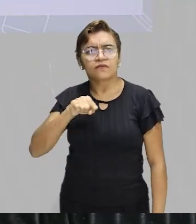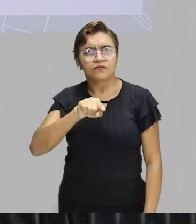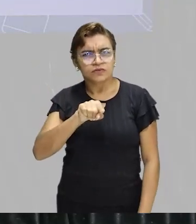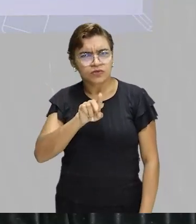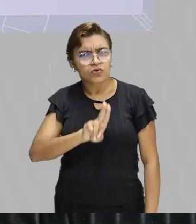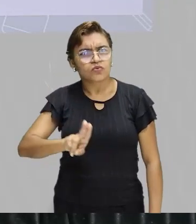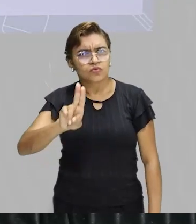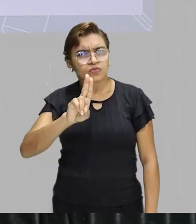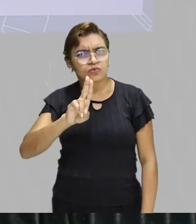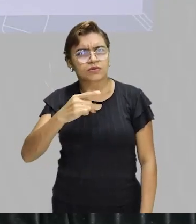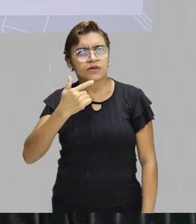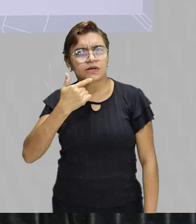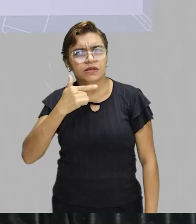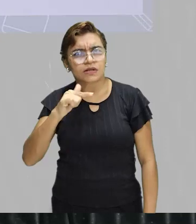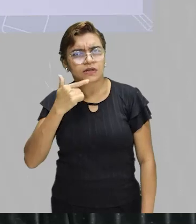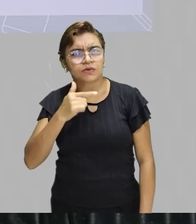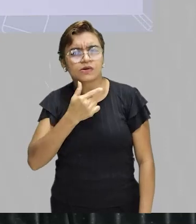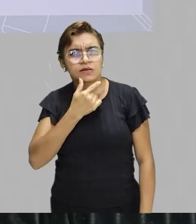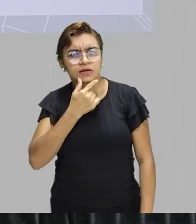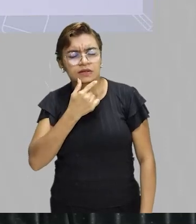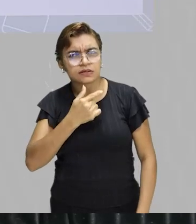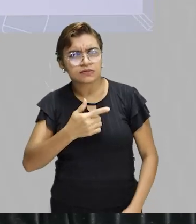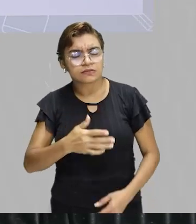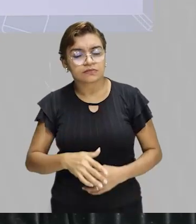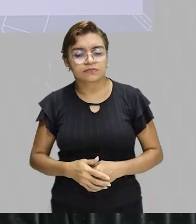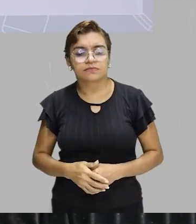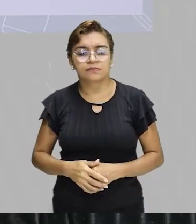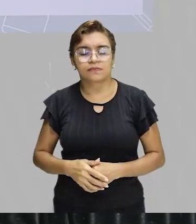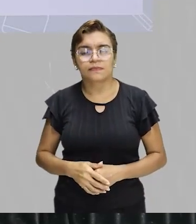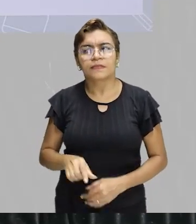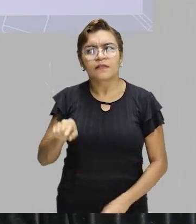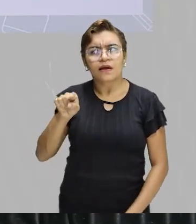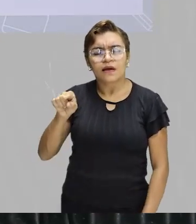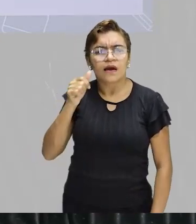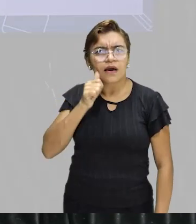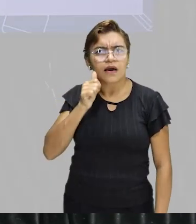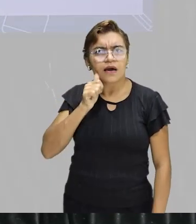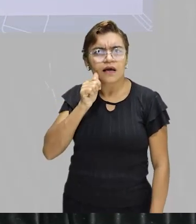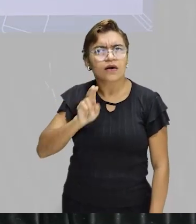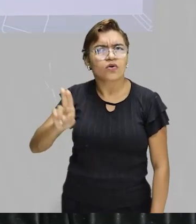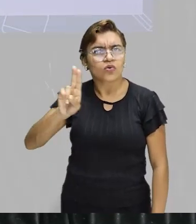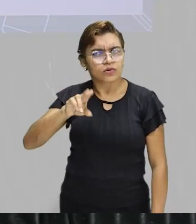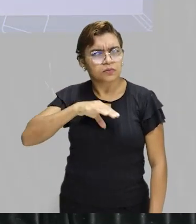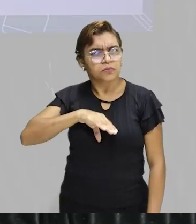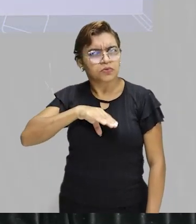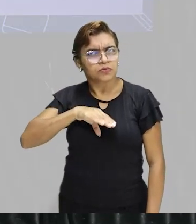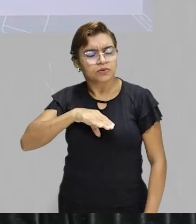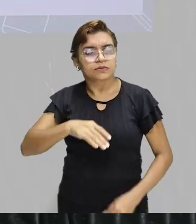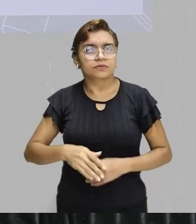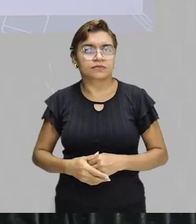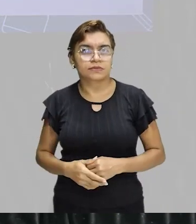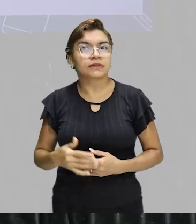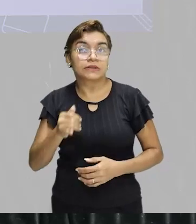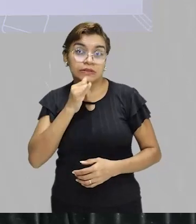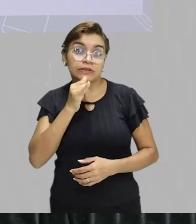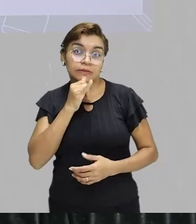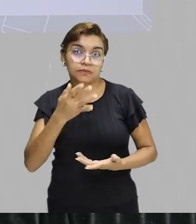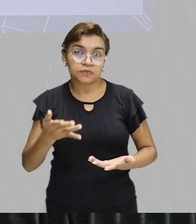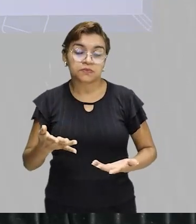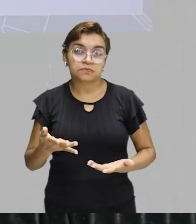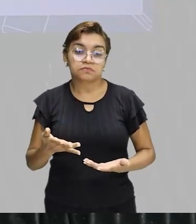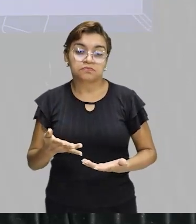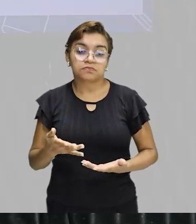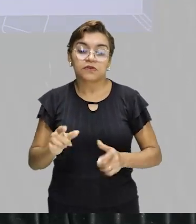inglês. Does she speaks Portuguese? Ela fala português. Então, são exemplos. Does she speak Portuguese?